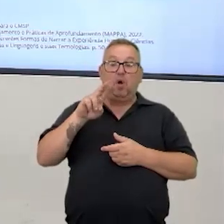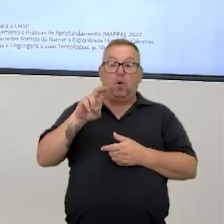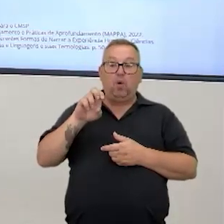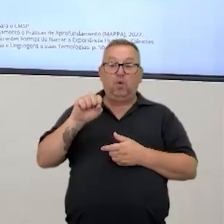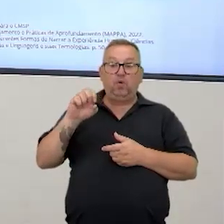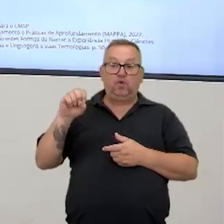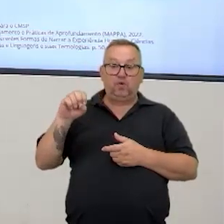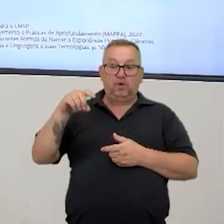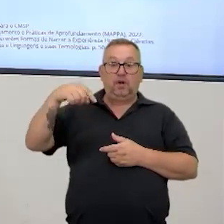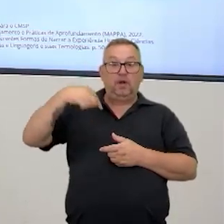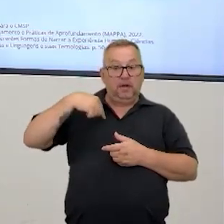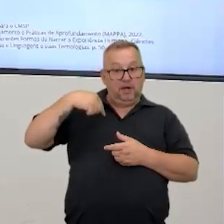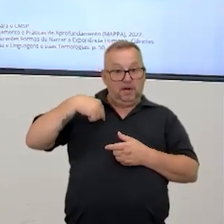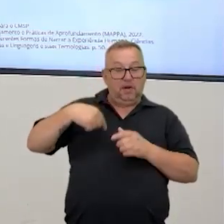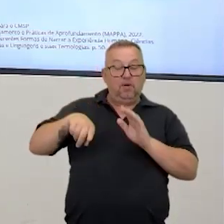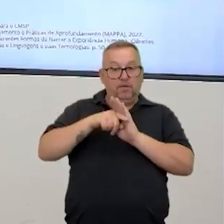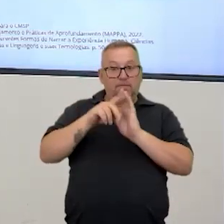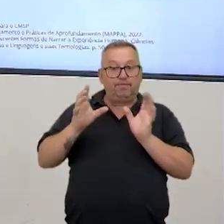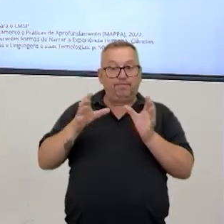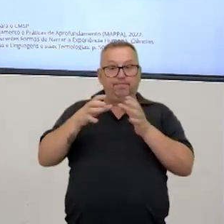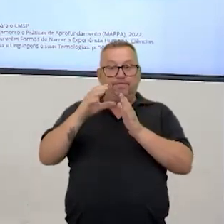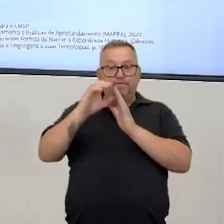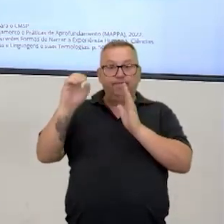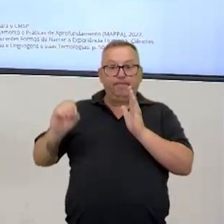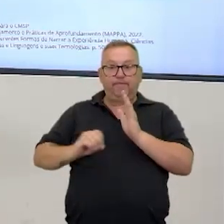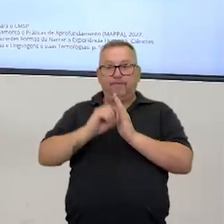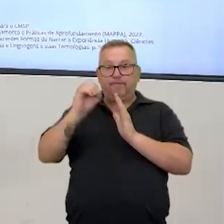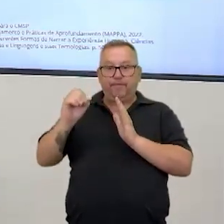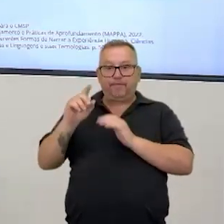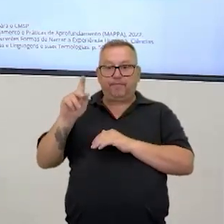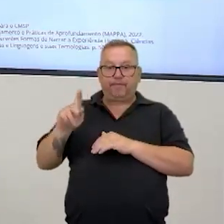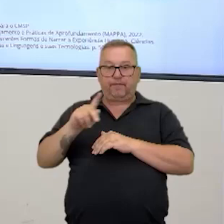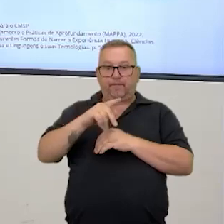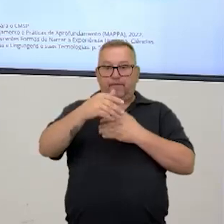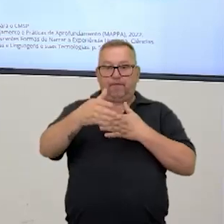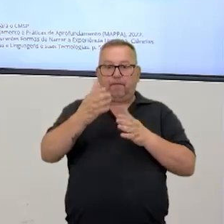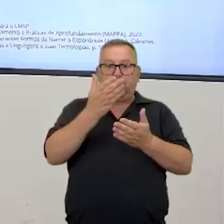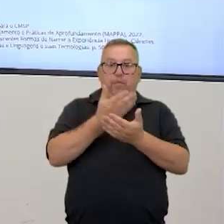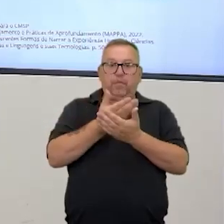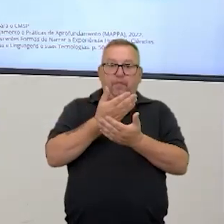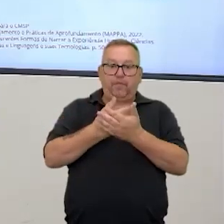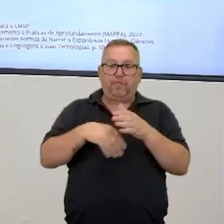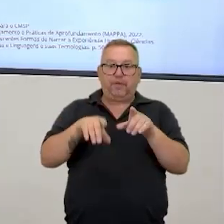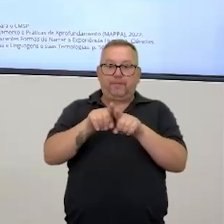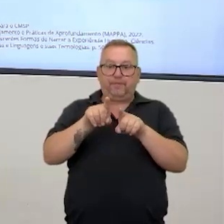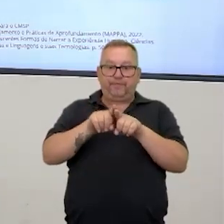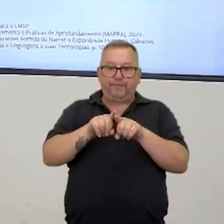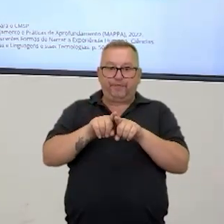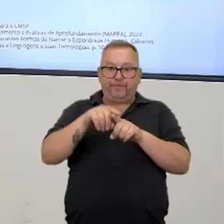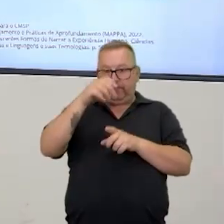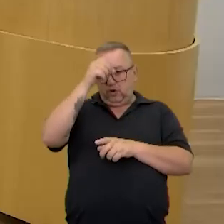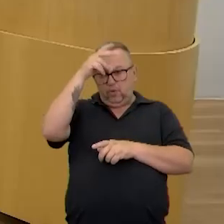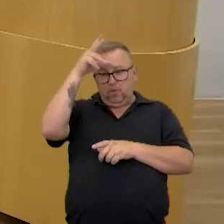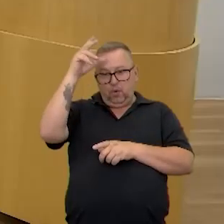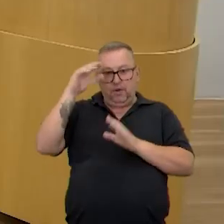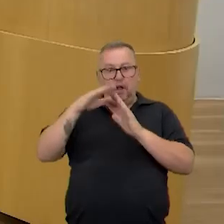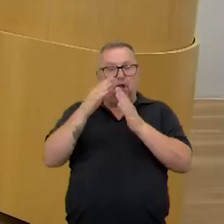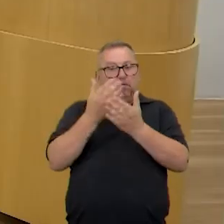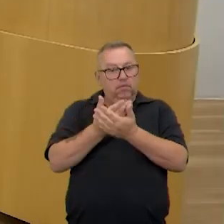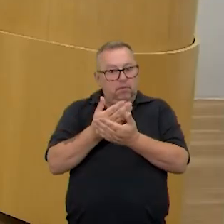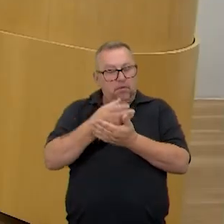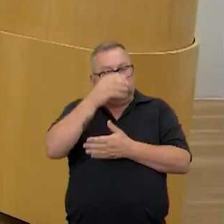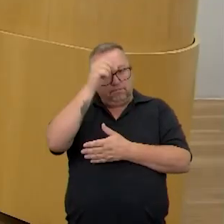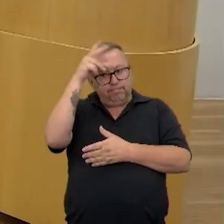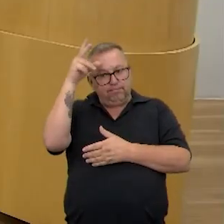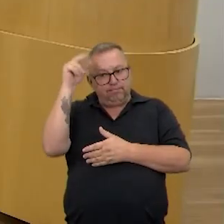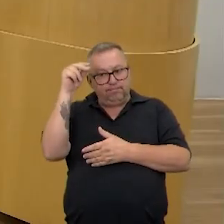toda a equipe aqui do CMSP somos professores de sala de aula e somos professores da rede pública. Então,